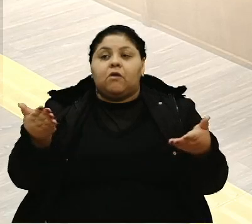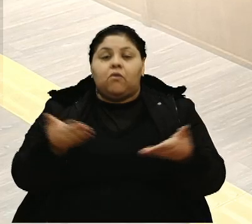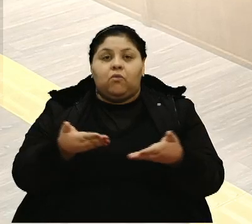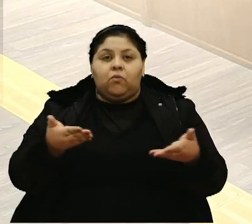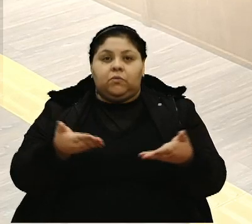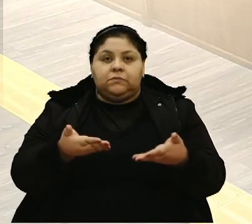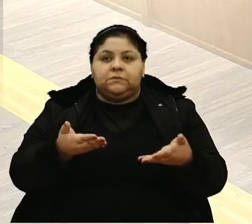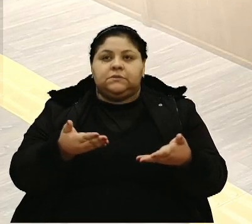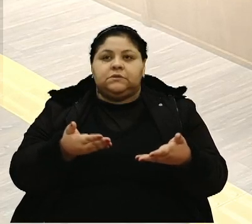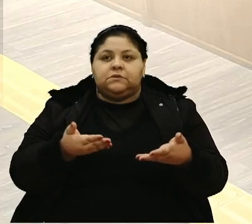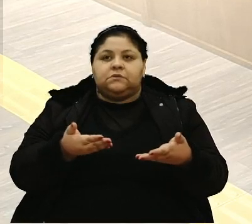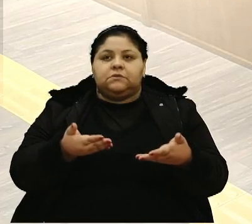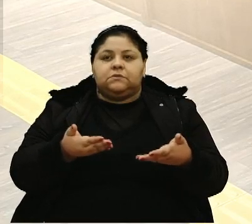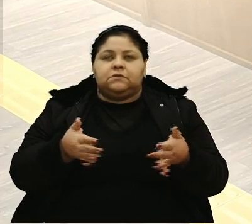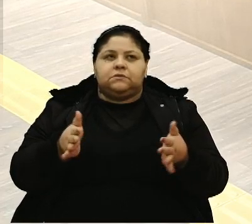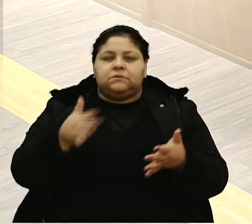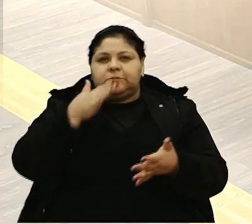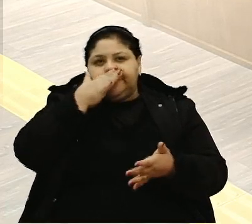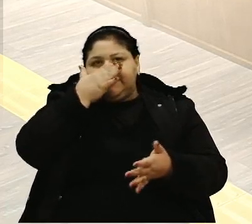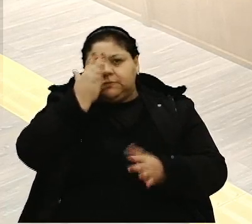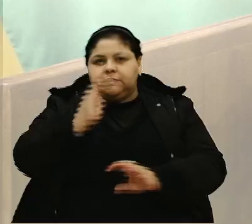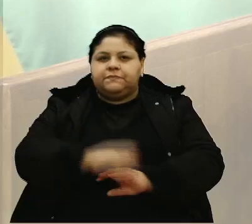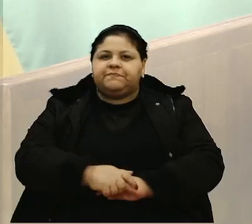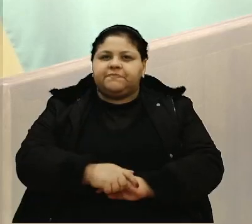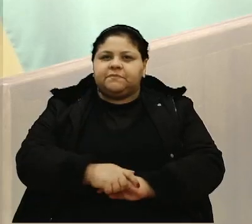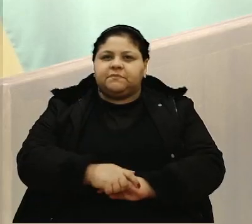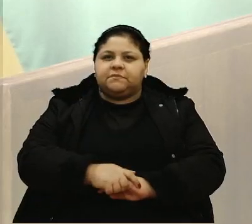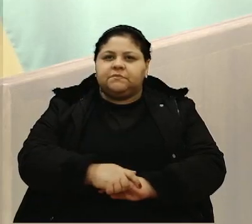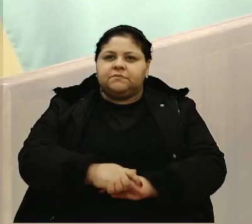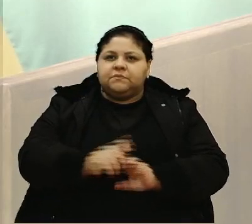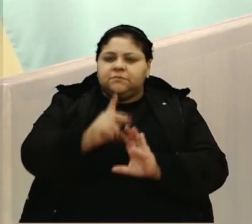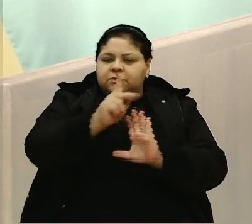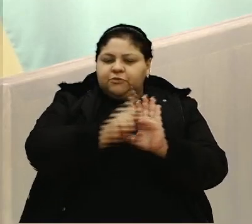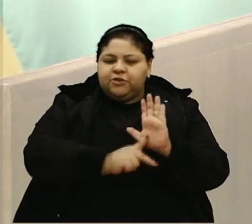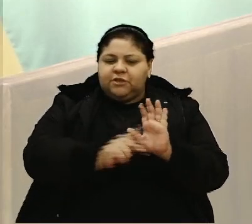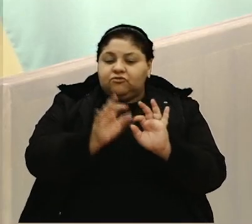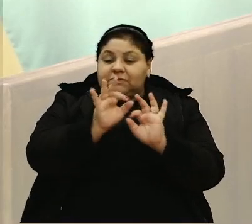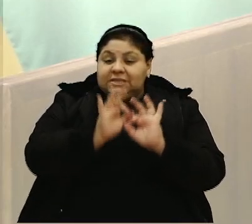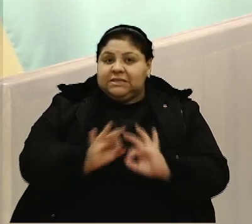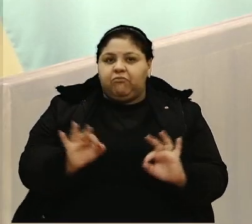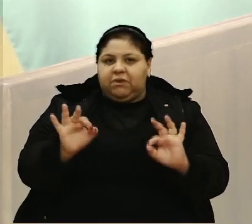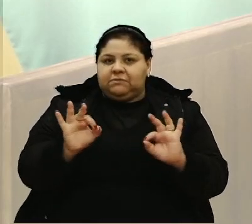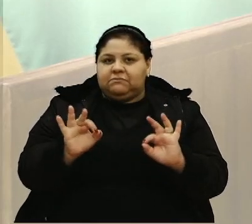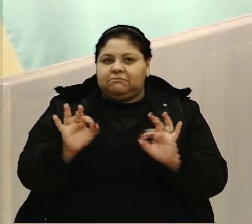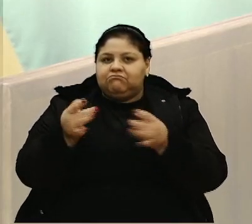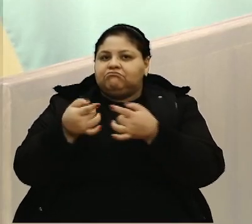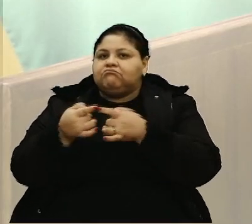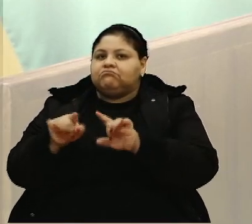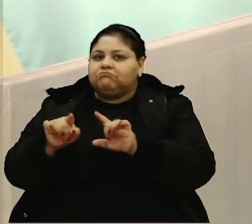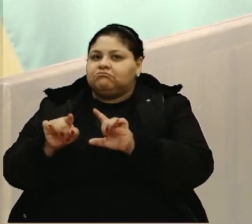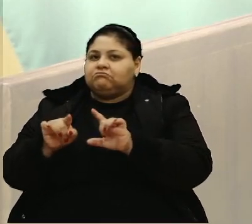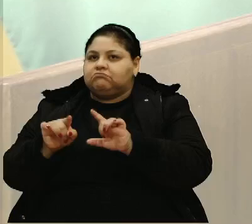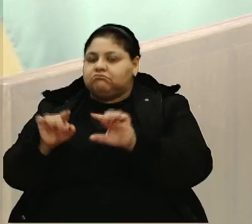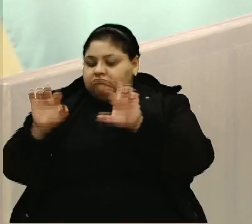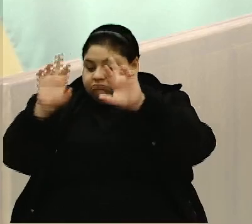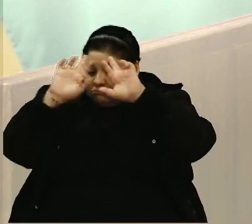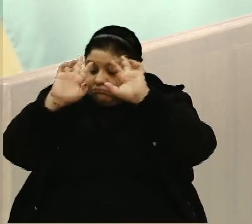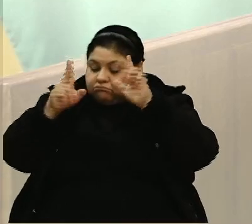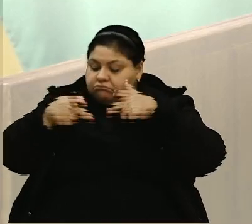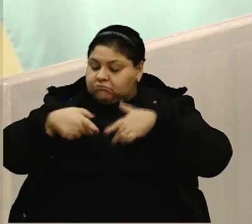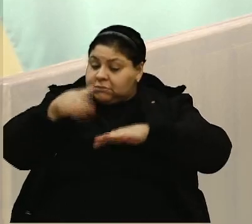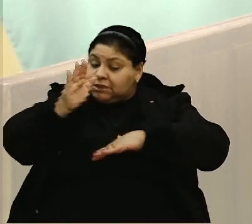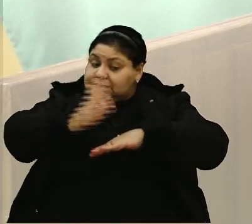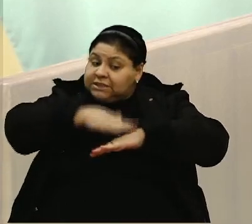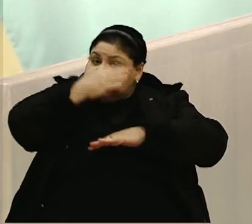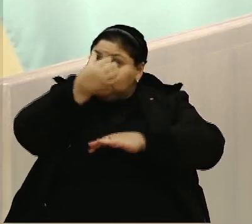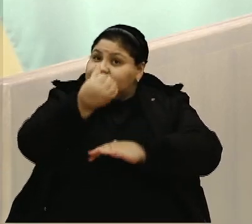hoje até parece um projeto simples, mas é um reconhecimento a mais de